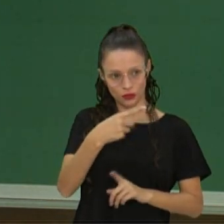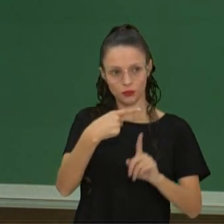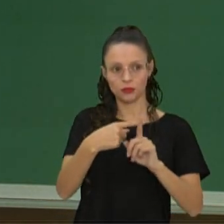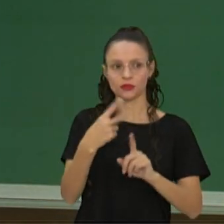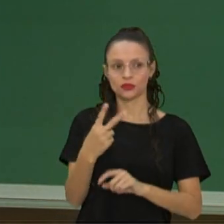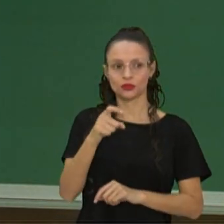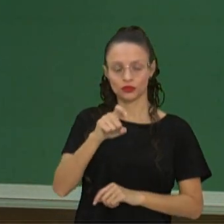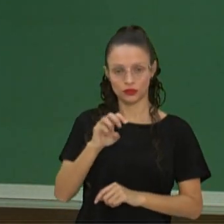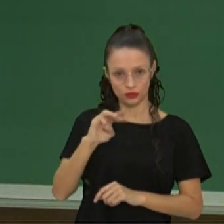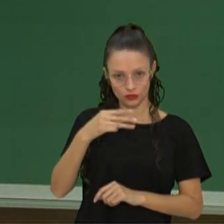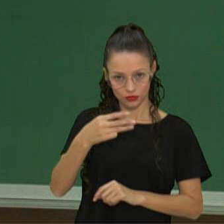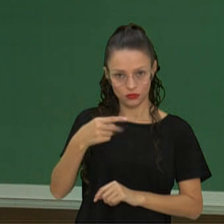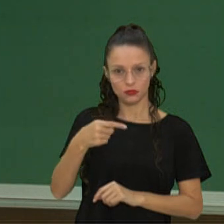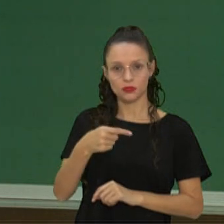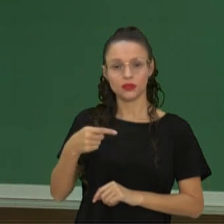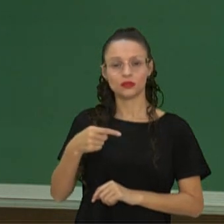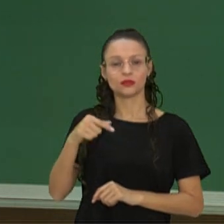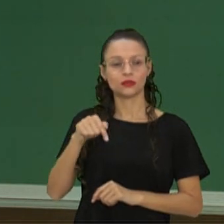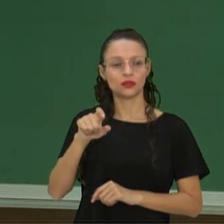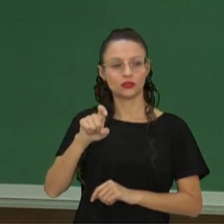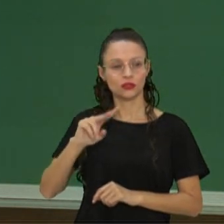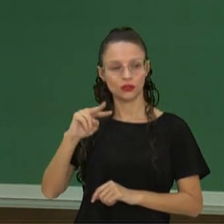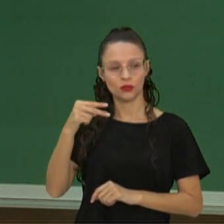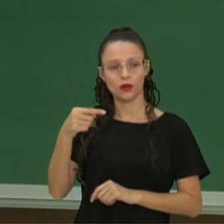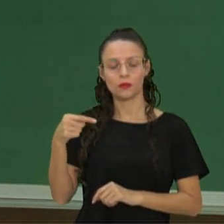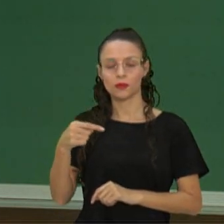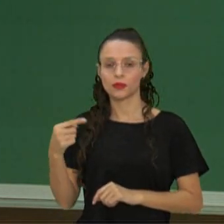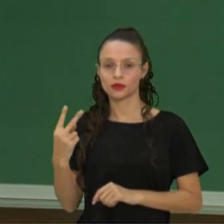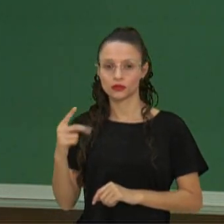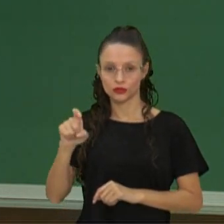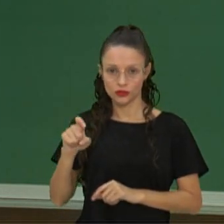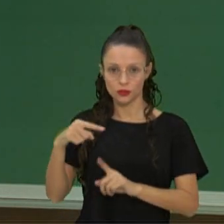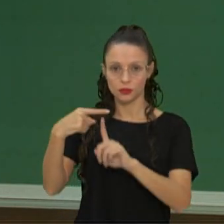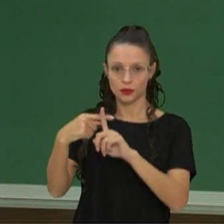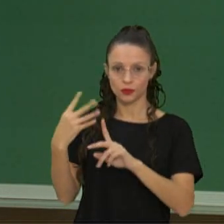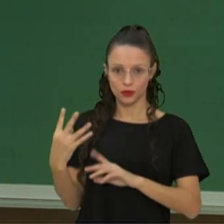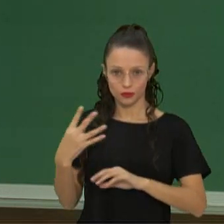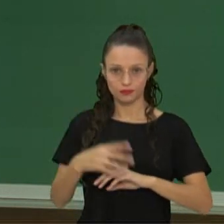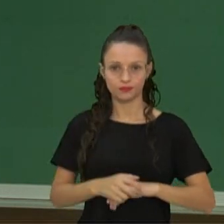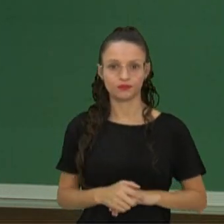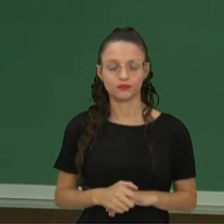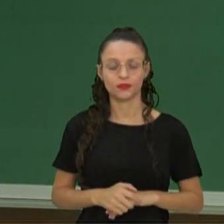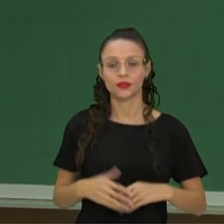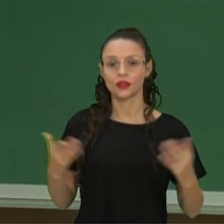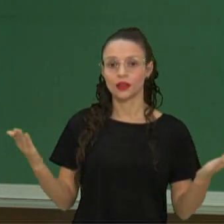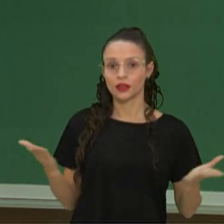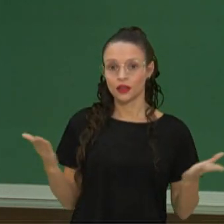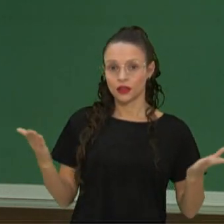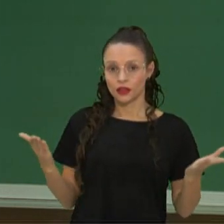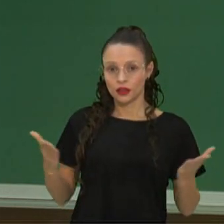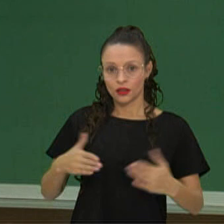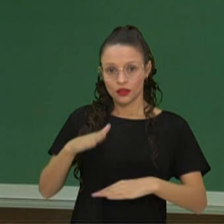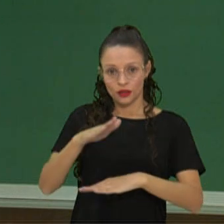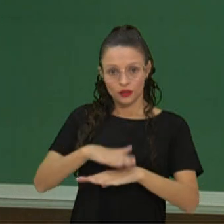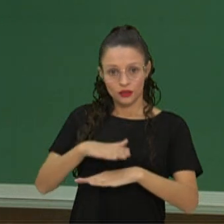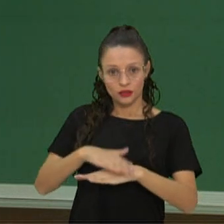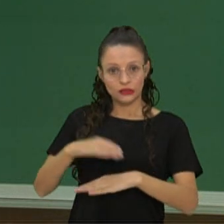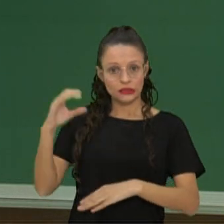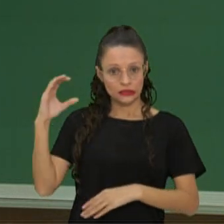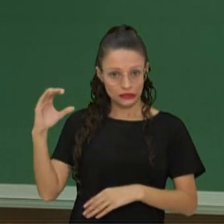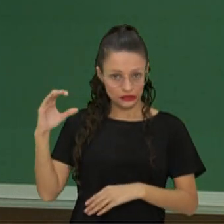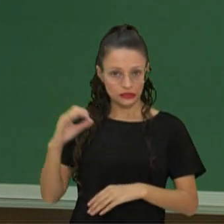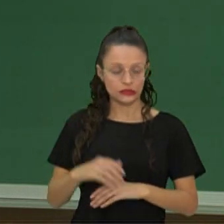cubo, menos 7x ao quadrado, menos 2x mais 4. Agora nós vamos fazer a letra C.